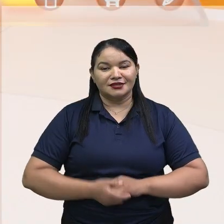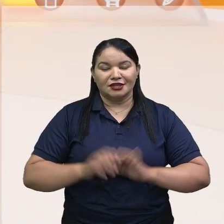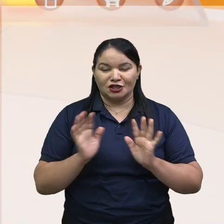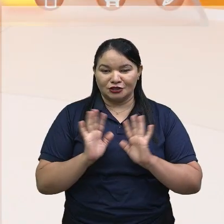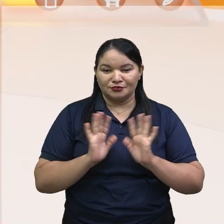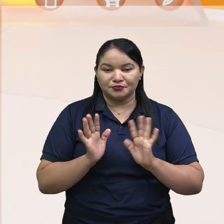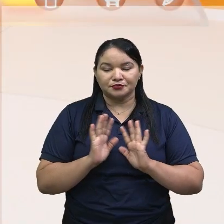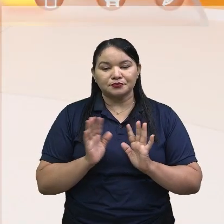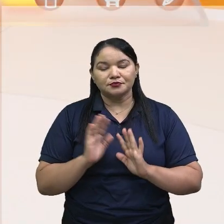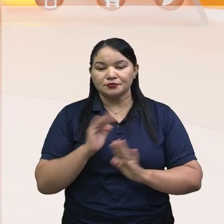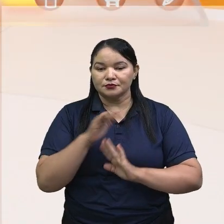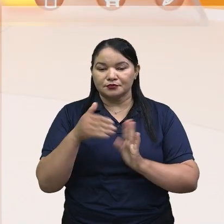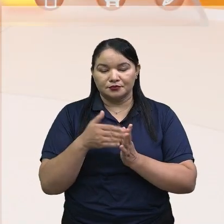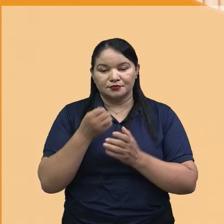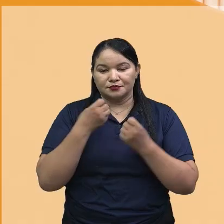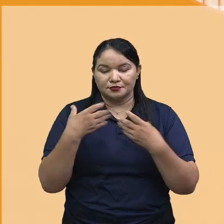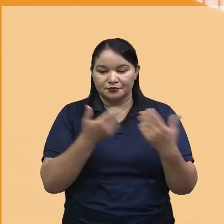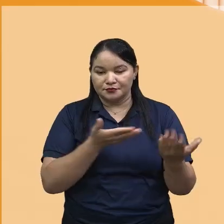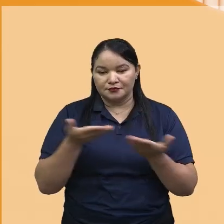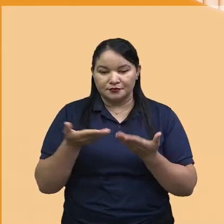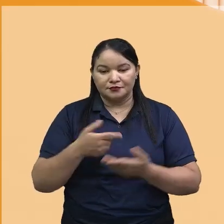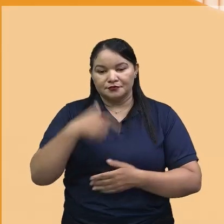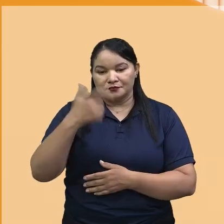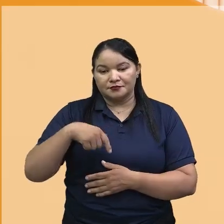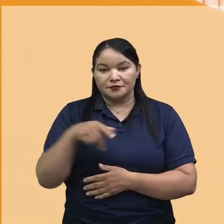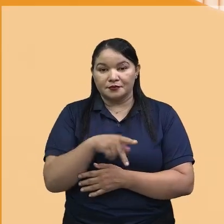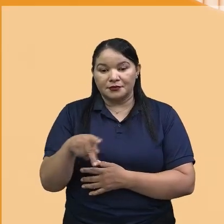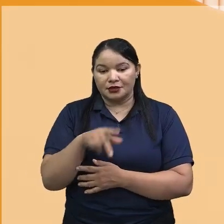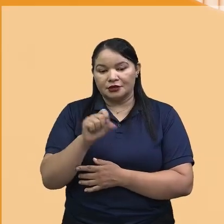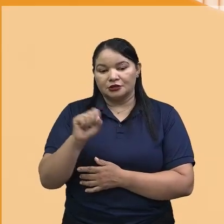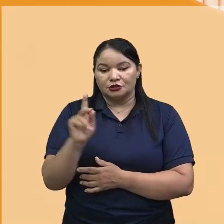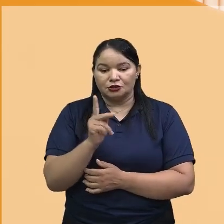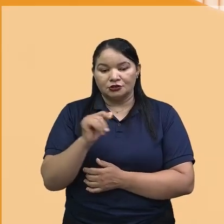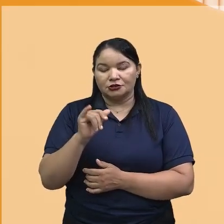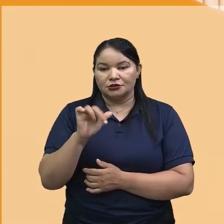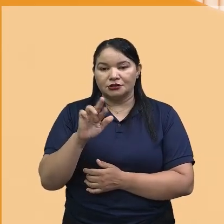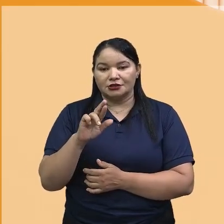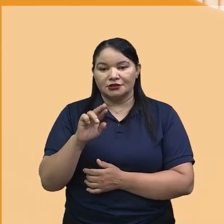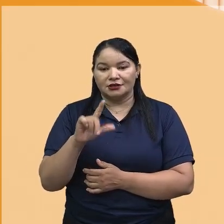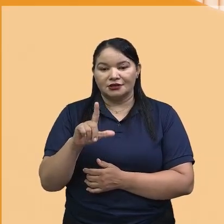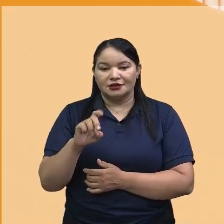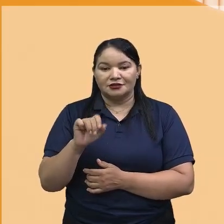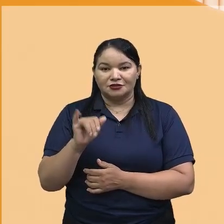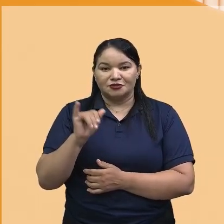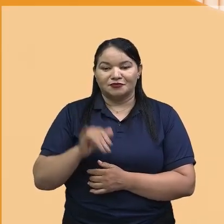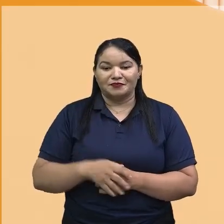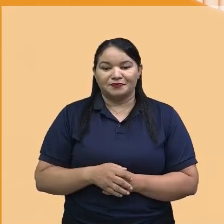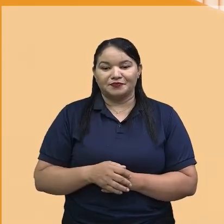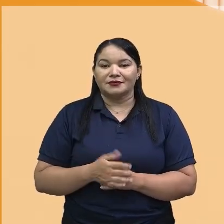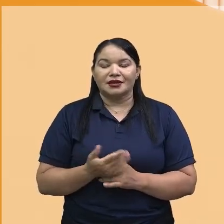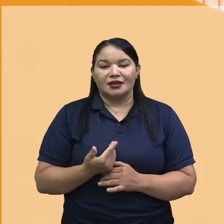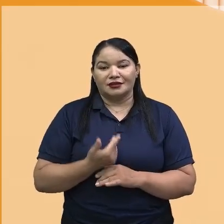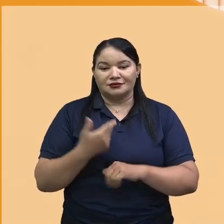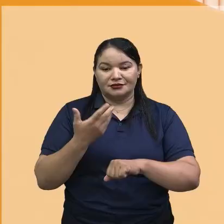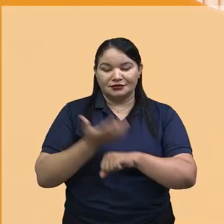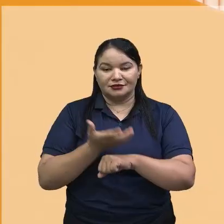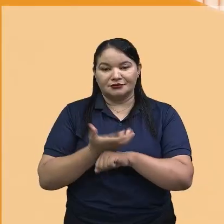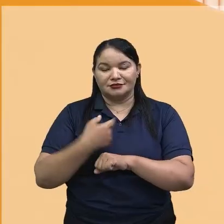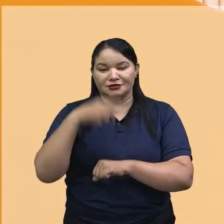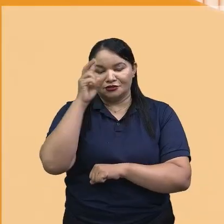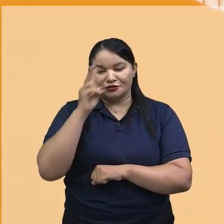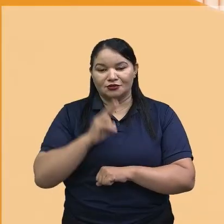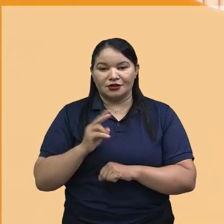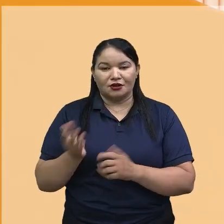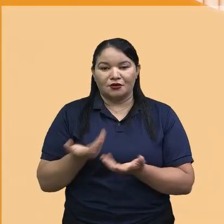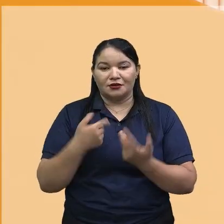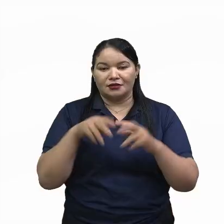Olá a todos, sejam muito bem-vindos. Eu sou a professora Shirley Botelho do Componente de História. E vem ver comigo o